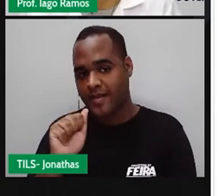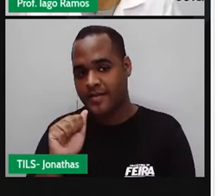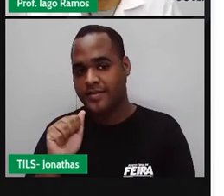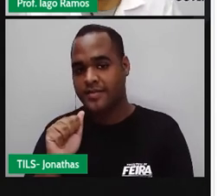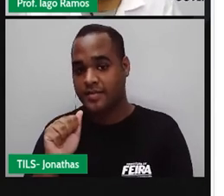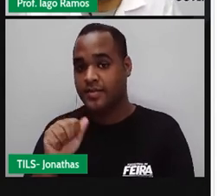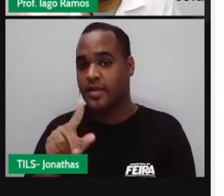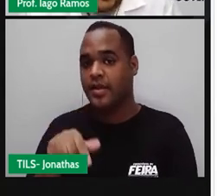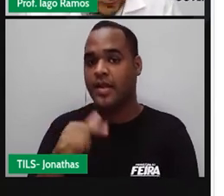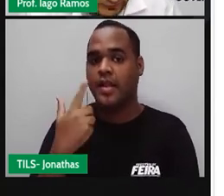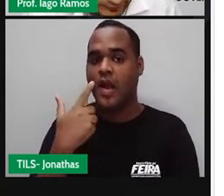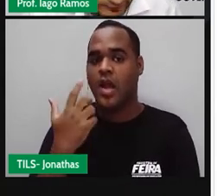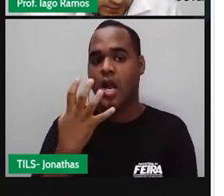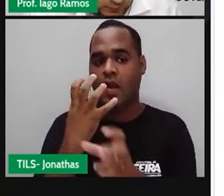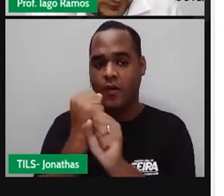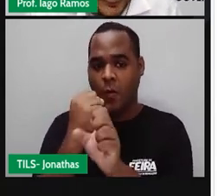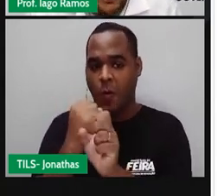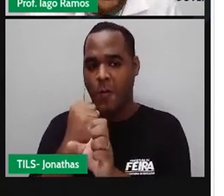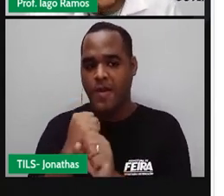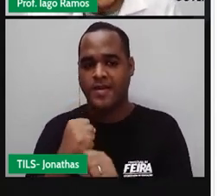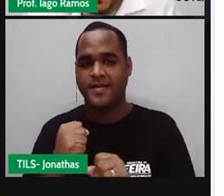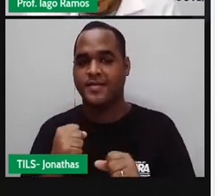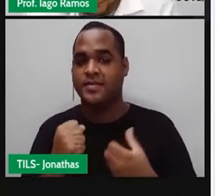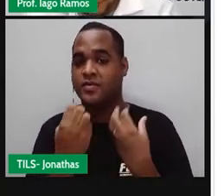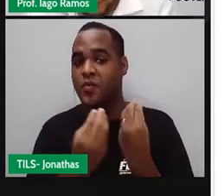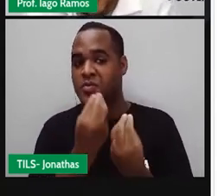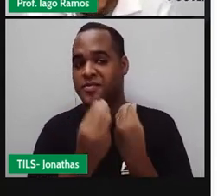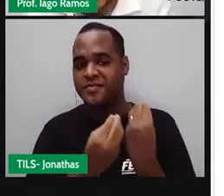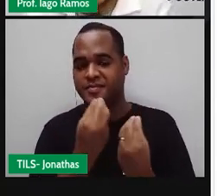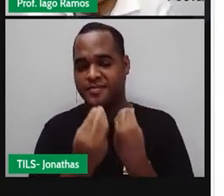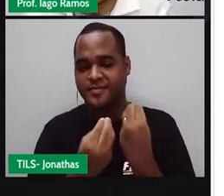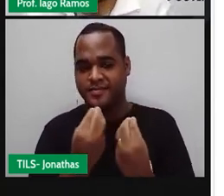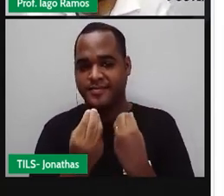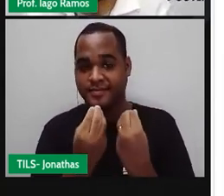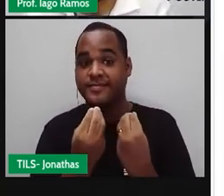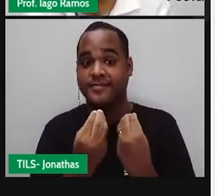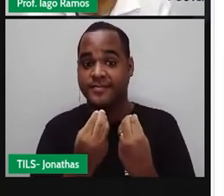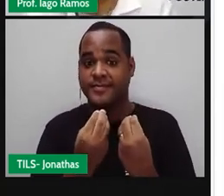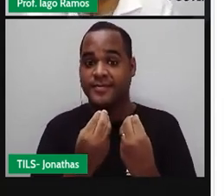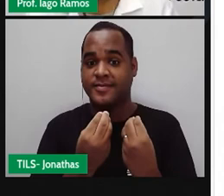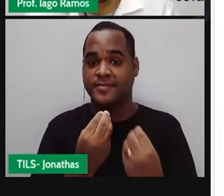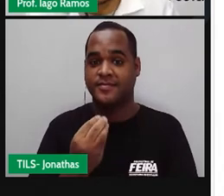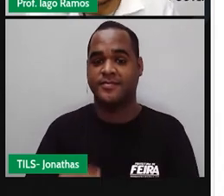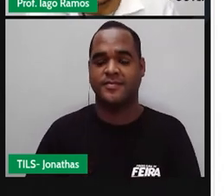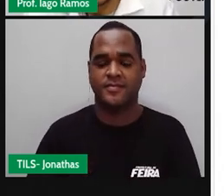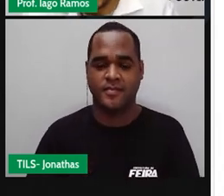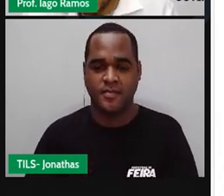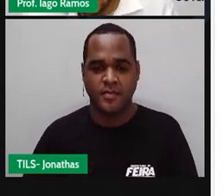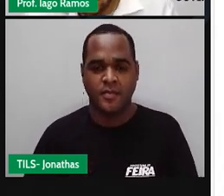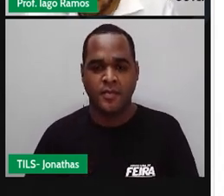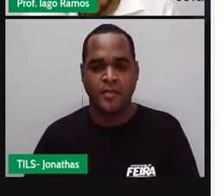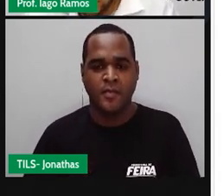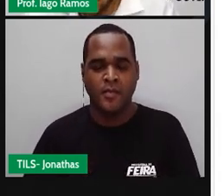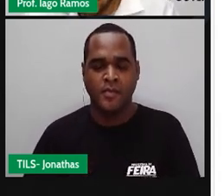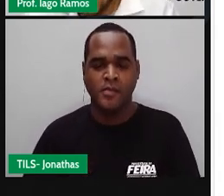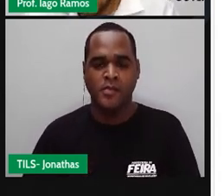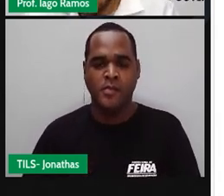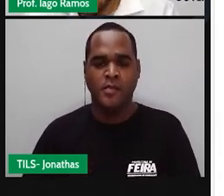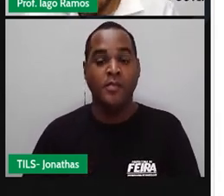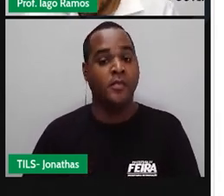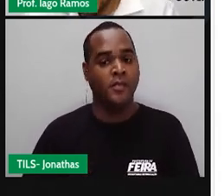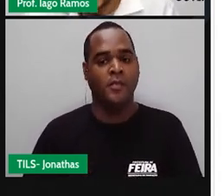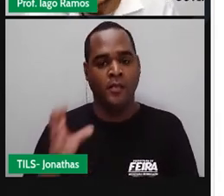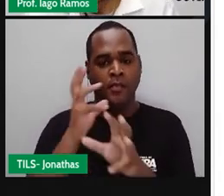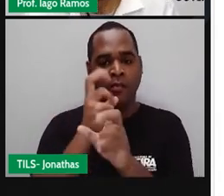e qual foi a contribuição que Cauã viu é aonde eu é uma